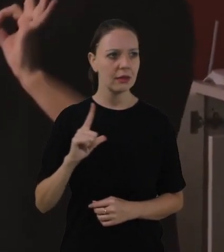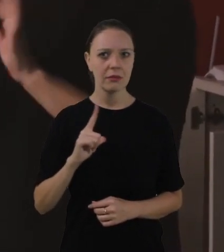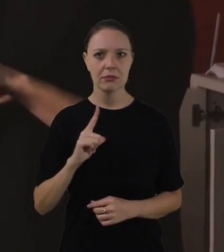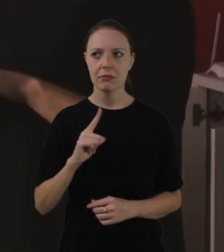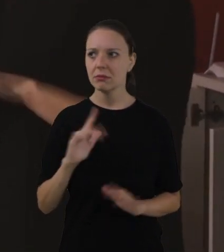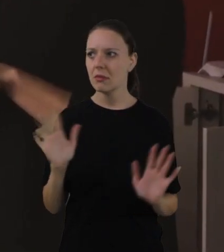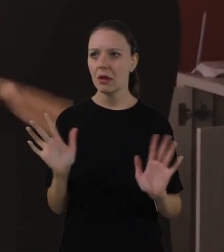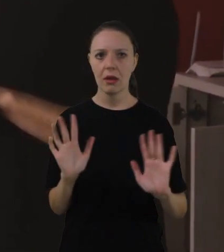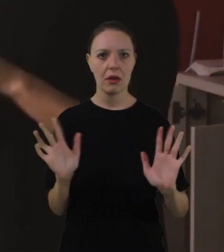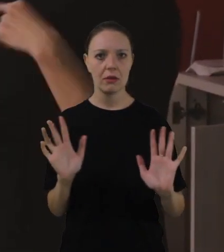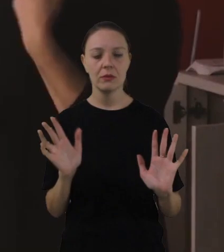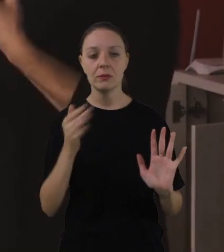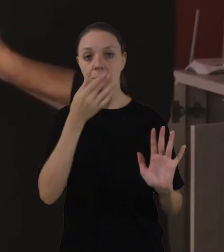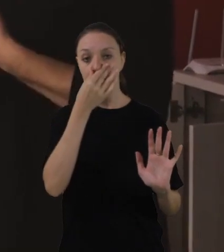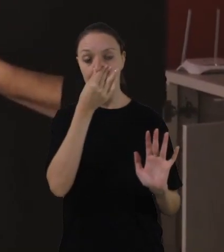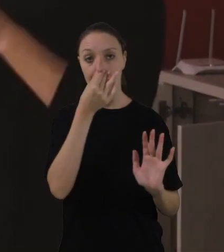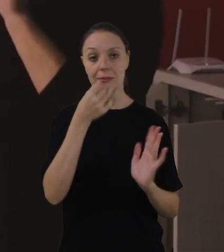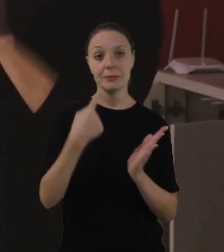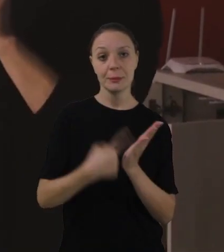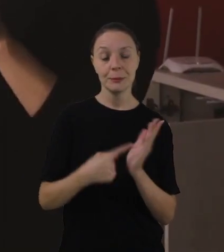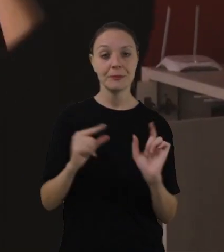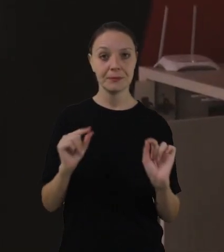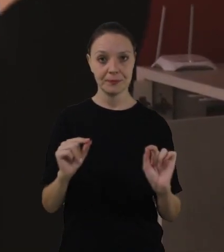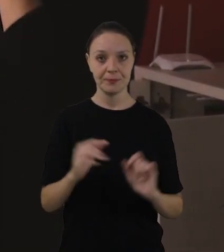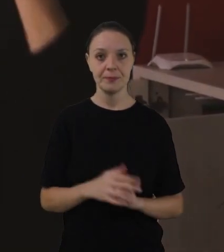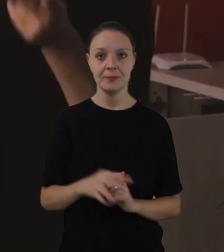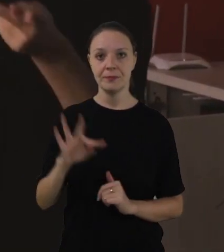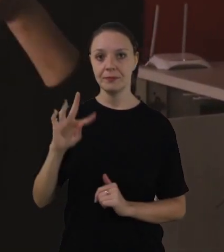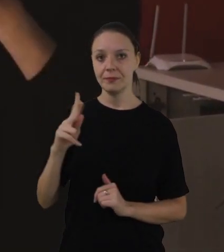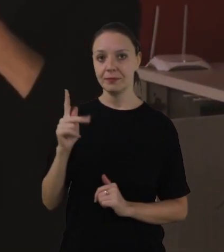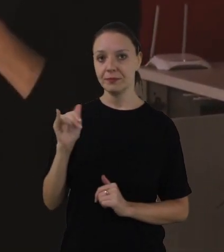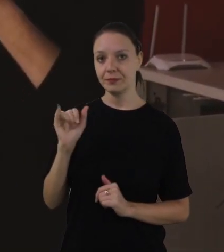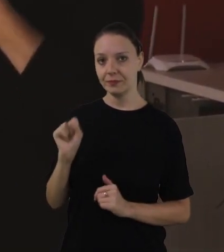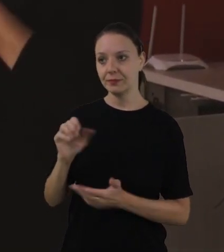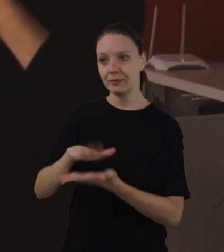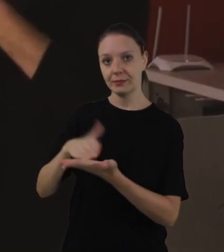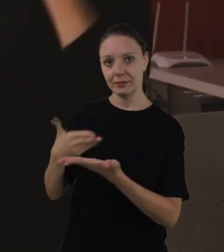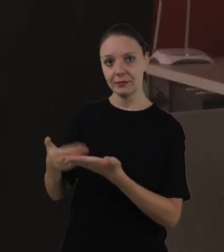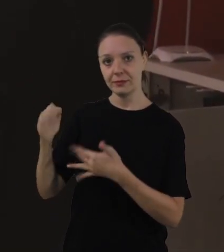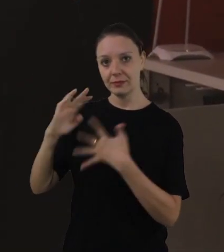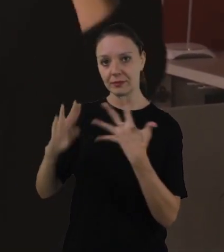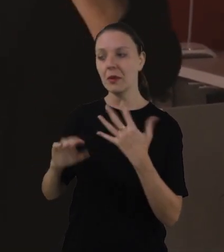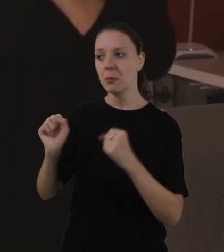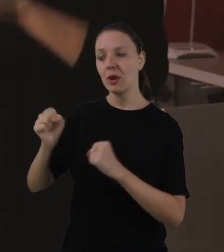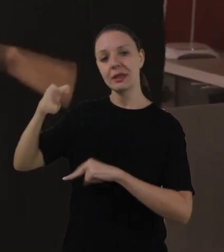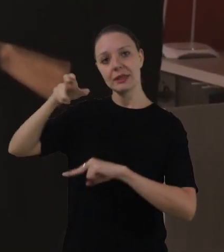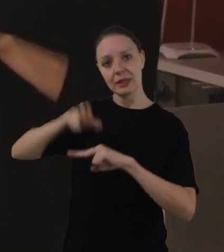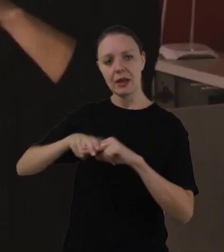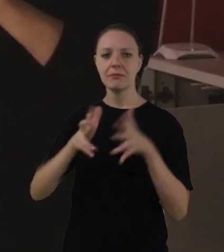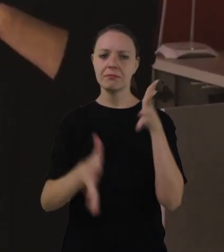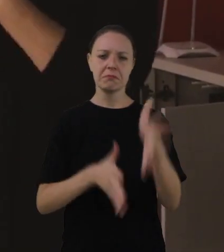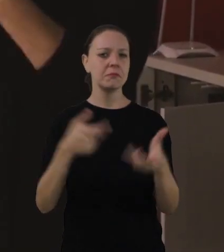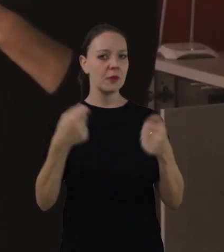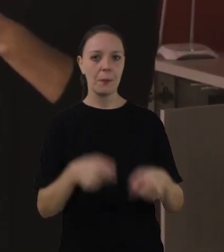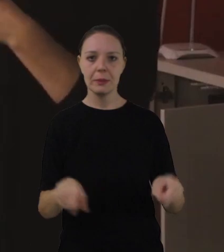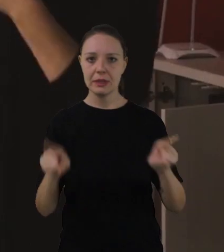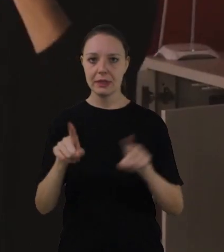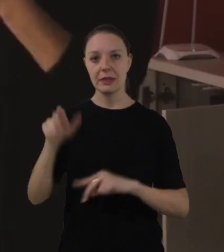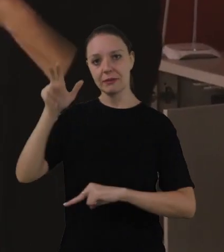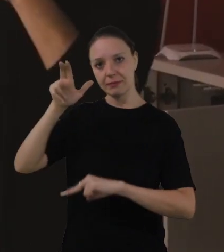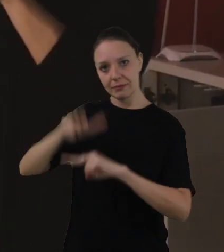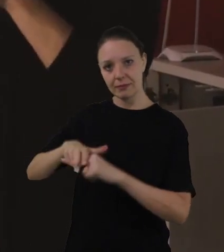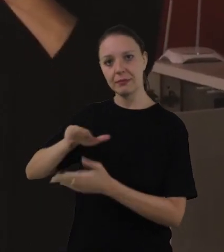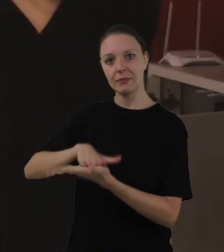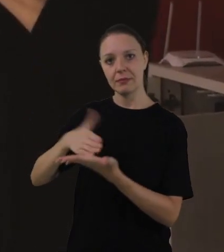Não, ok, então nós vamos combinar o seguinte. A Thaís está convidada também para participar, mas ela pode sentar-se. Depois a gente vai fazer também